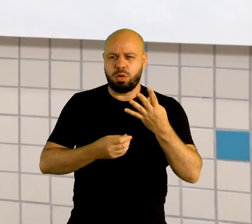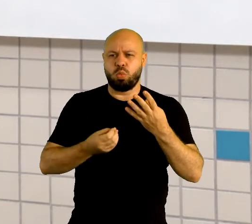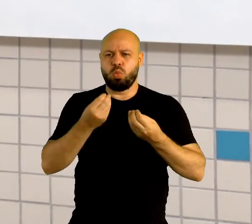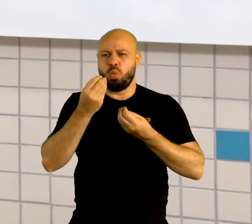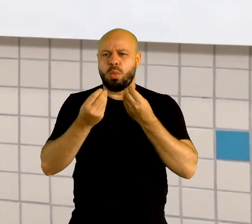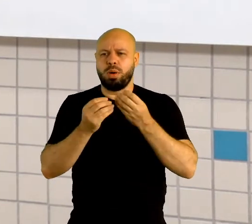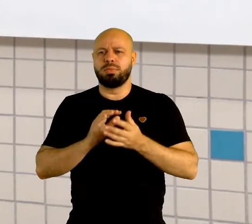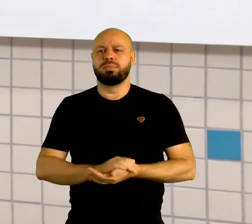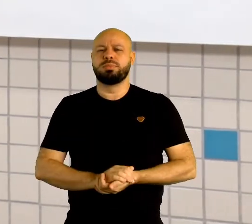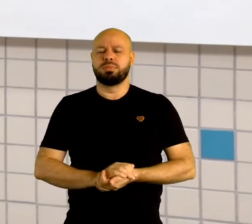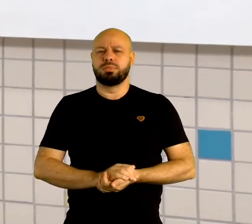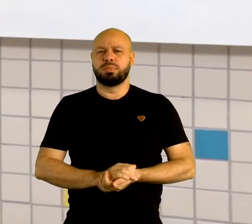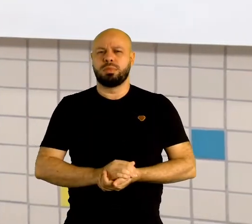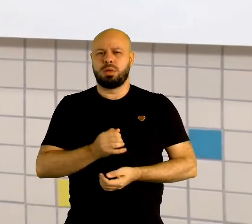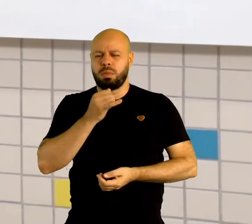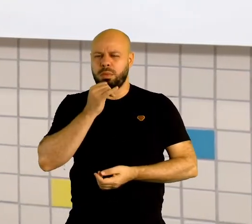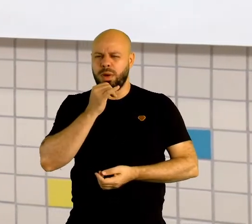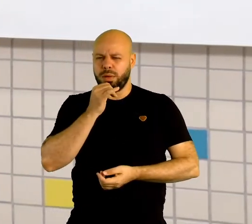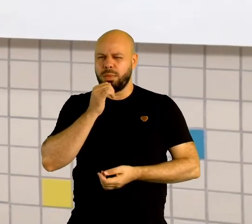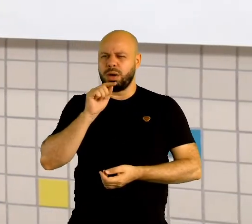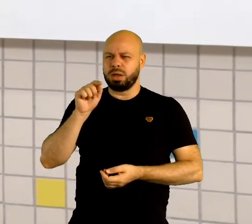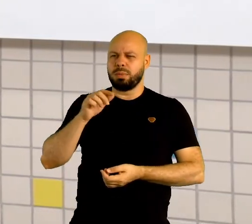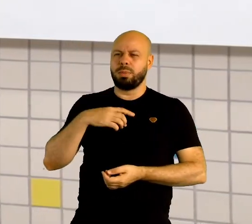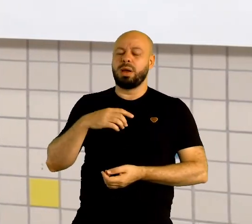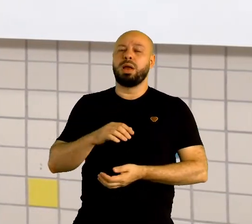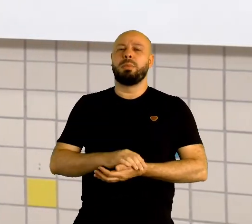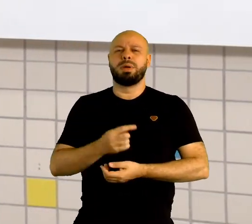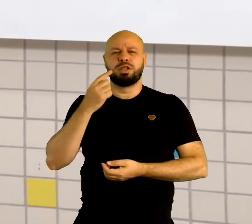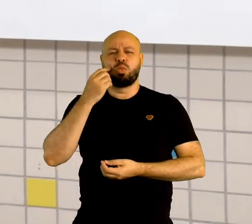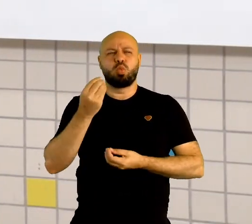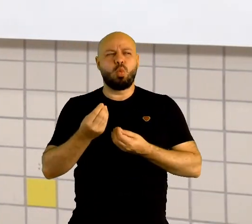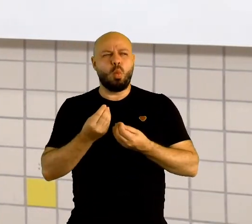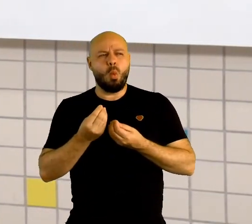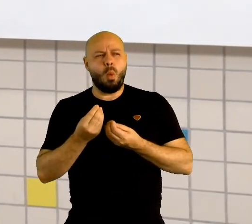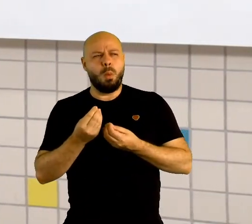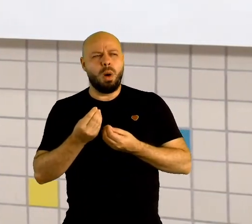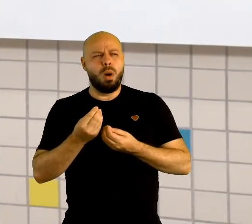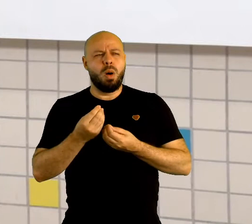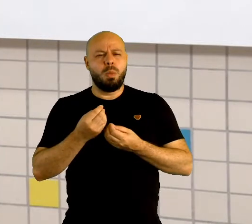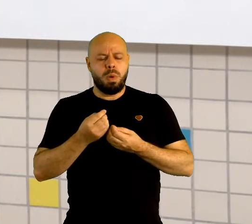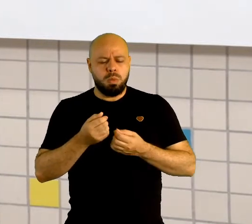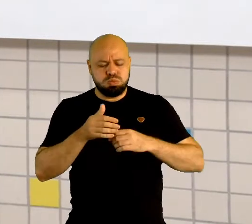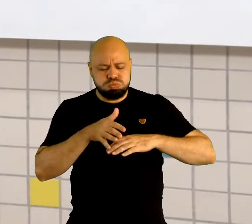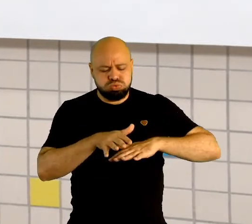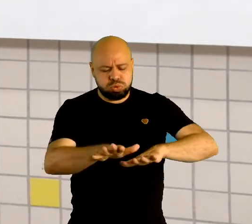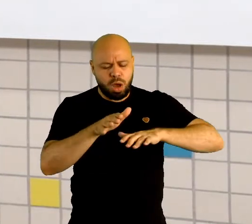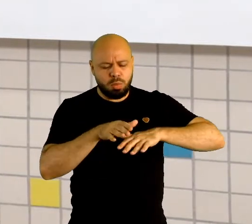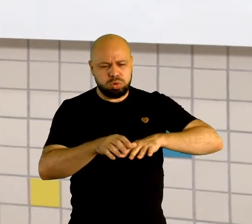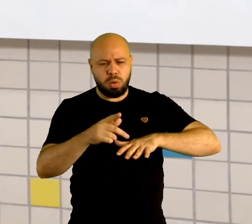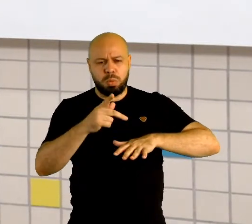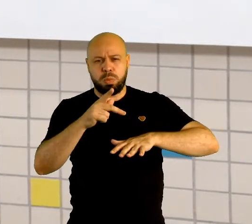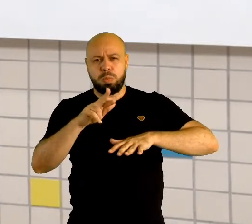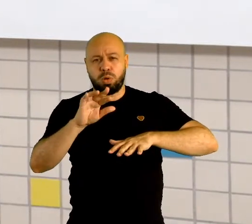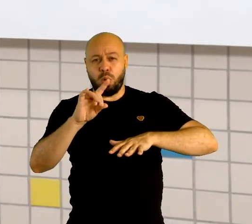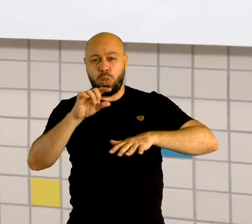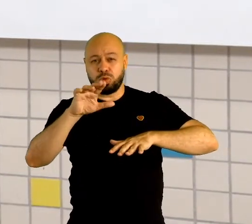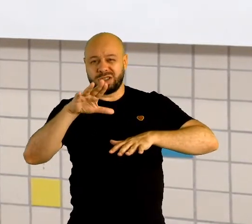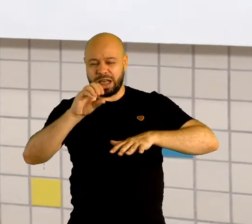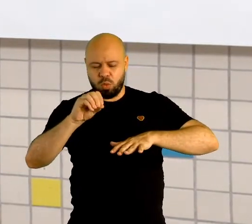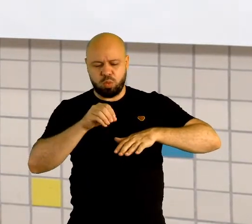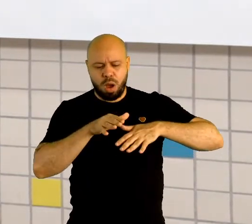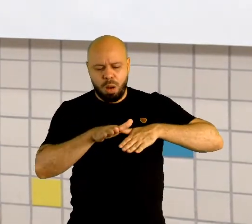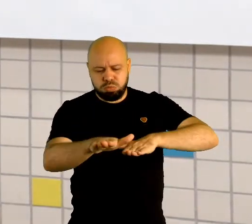de indústria baseado ali no tipo de produção dela. A primeira indústria que eu trouxe para